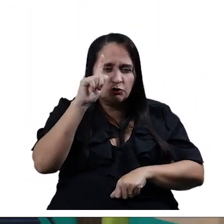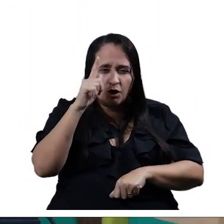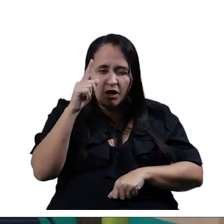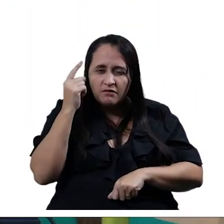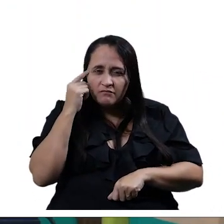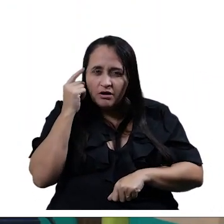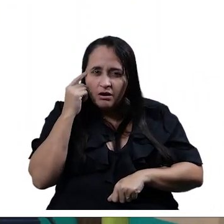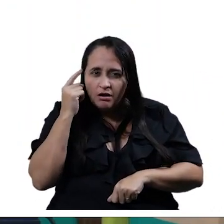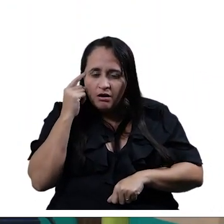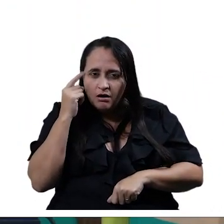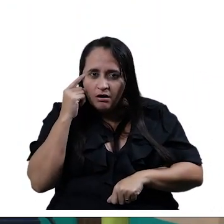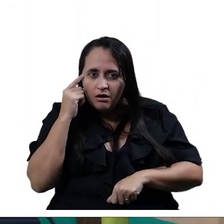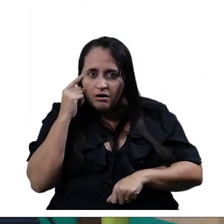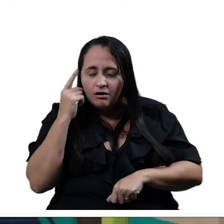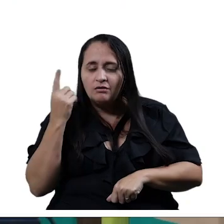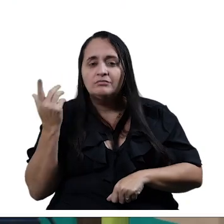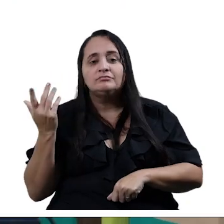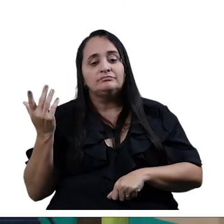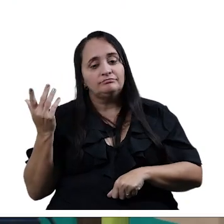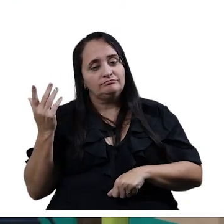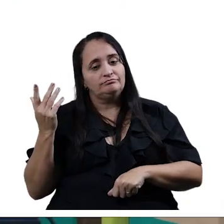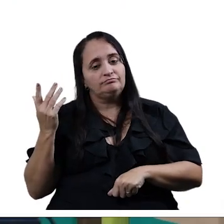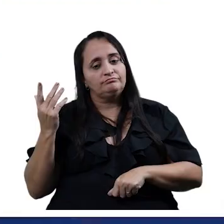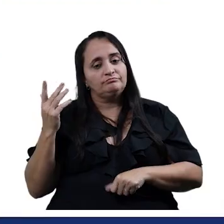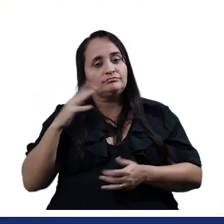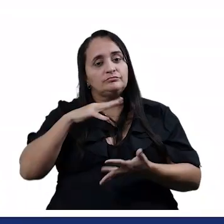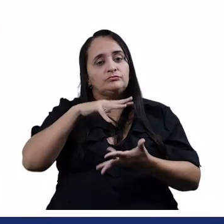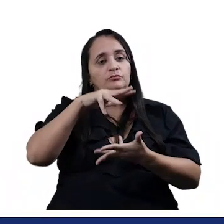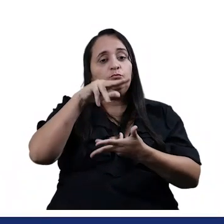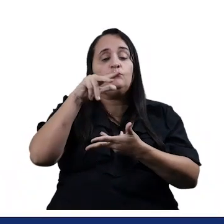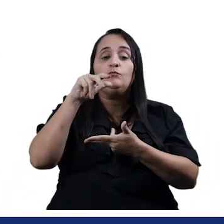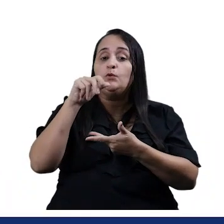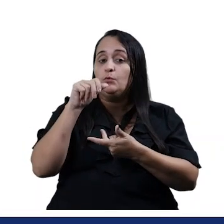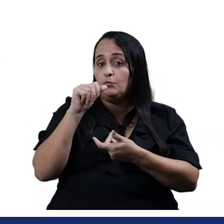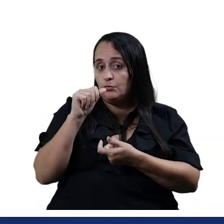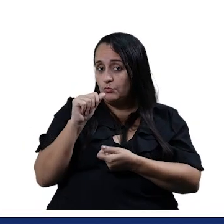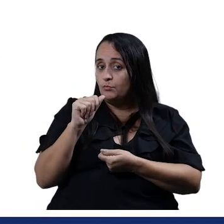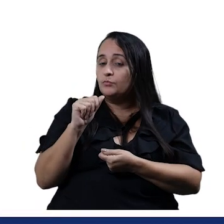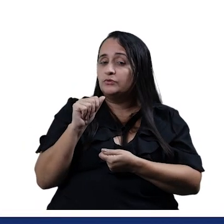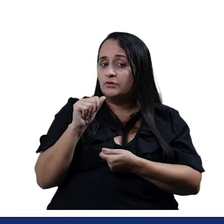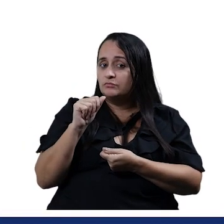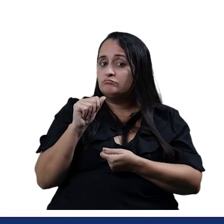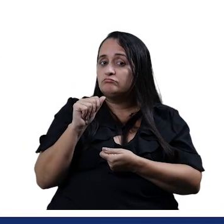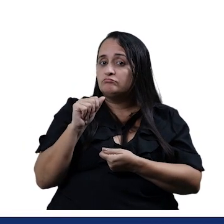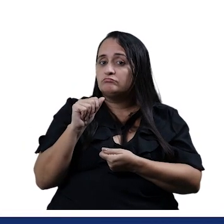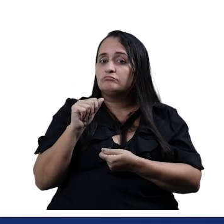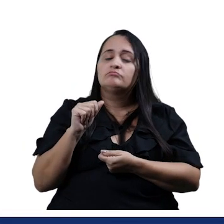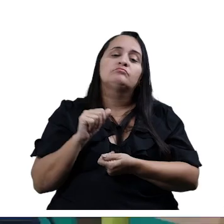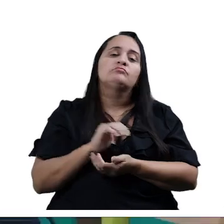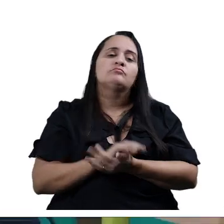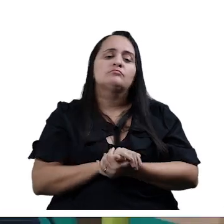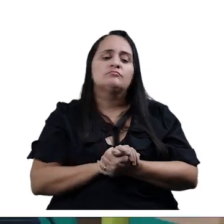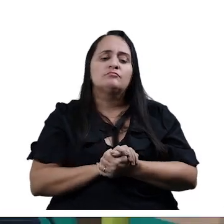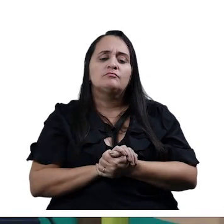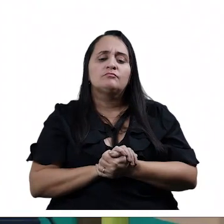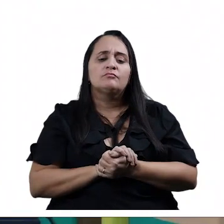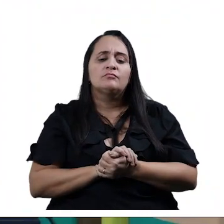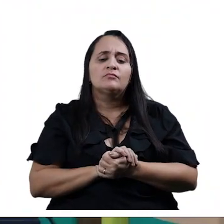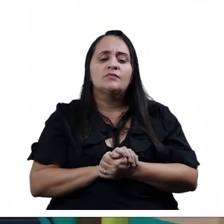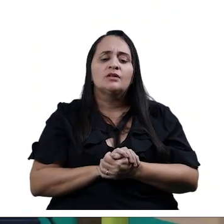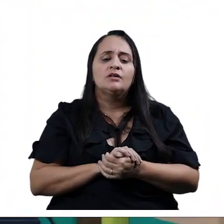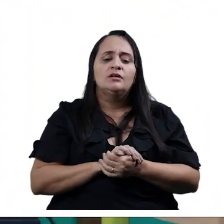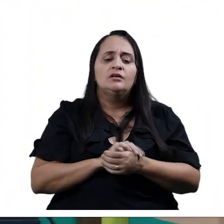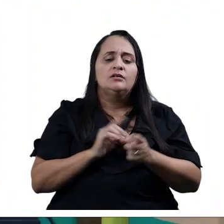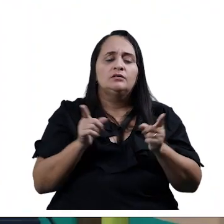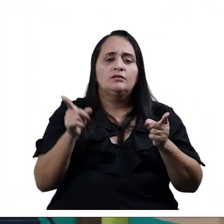ó. Essa área toda aqui corresponde ao globo terrestre. E as linhas e círculos, ele se refere a